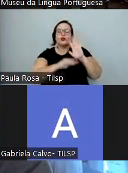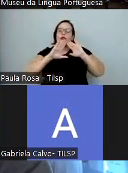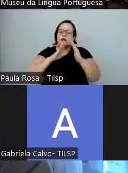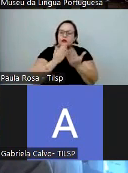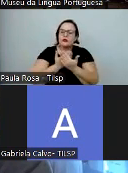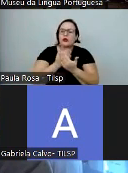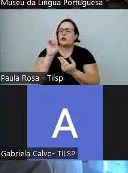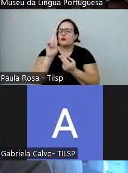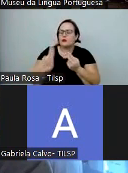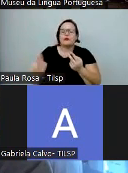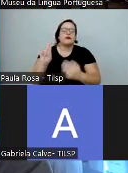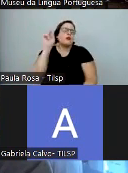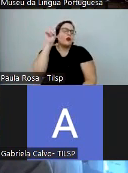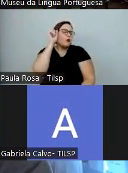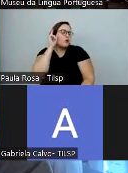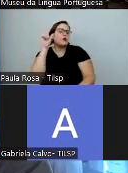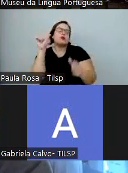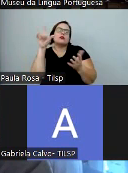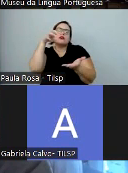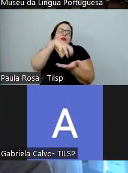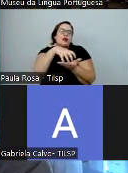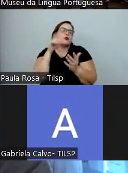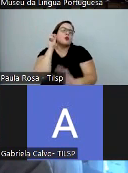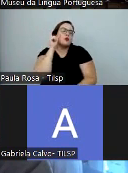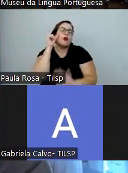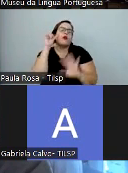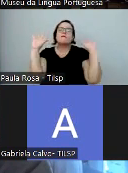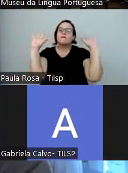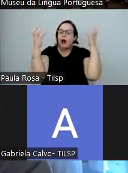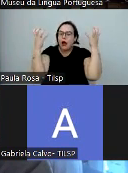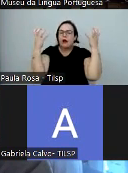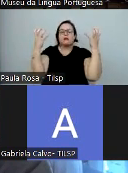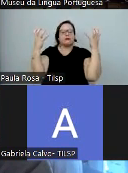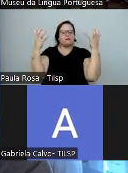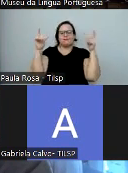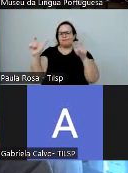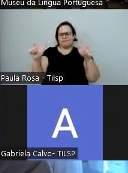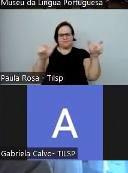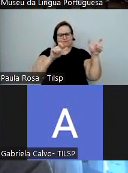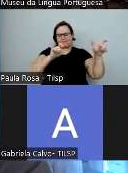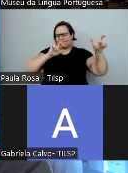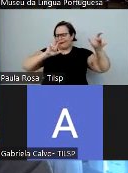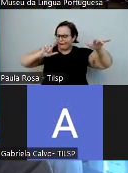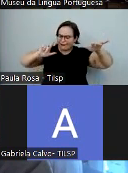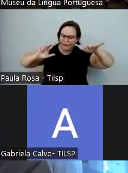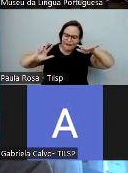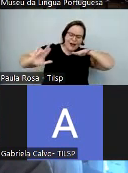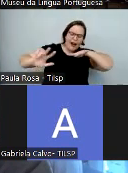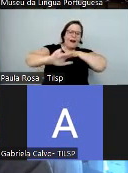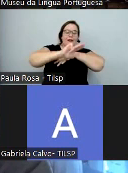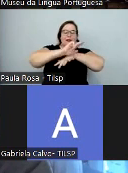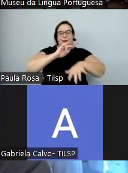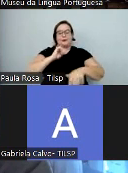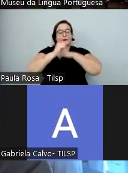centros culturais museus locais pequenos festivais todo tipo de lugar que vocês imaginaram em 2016